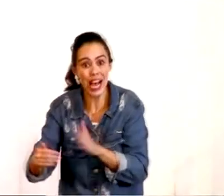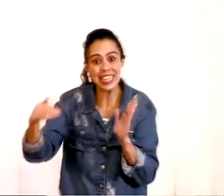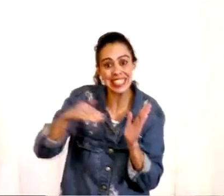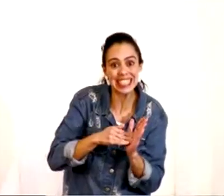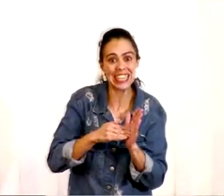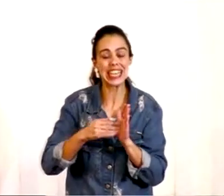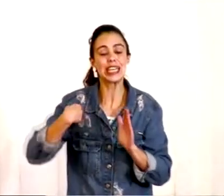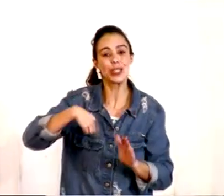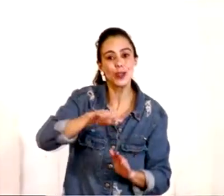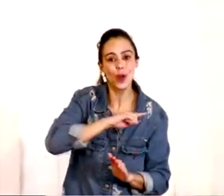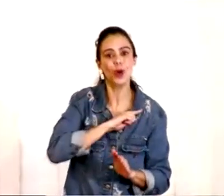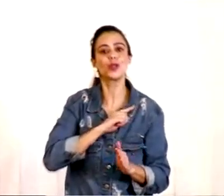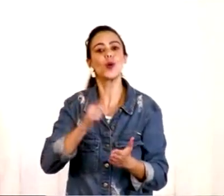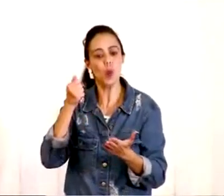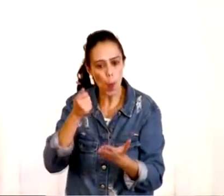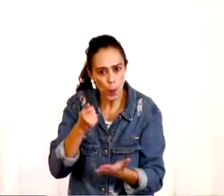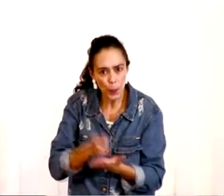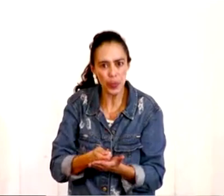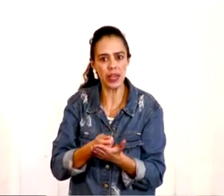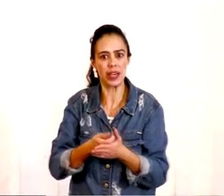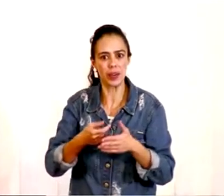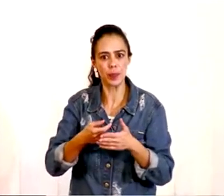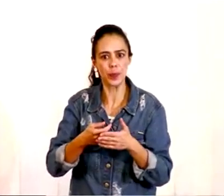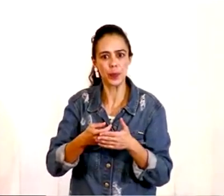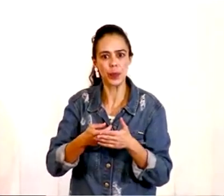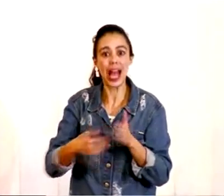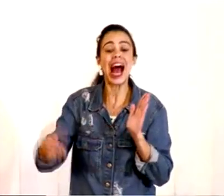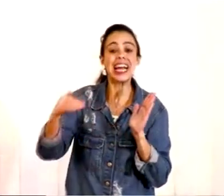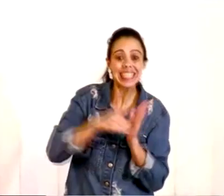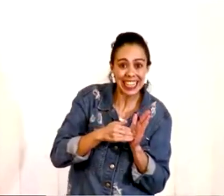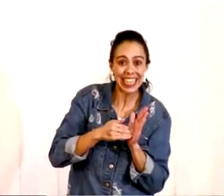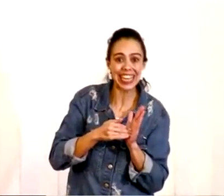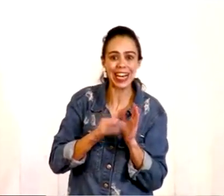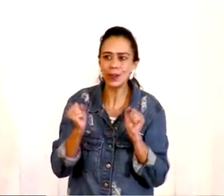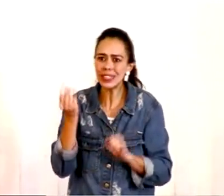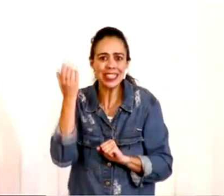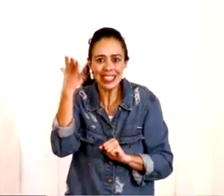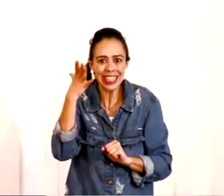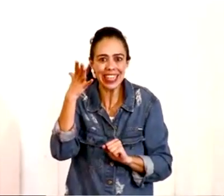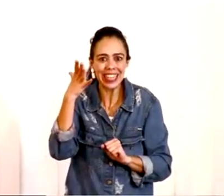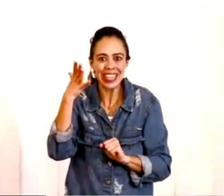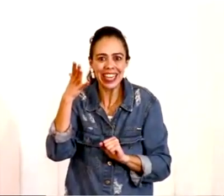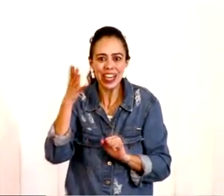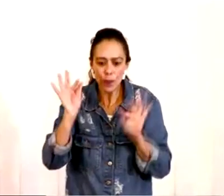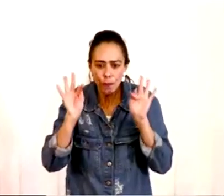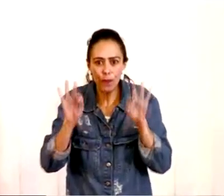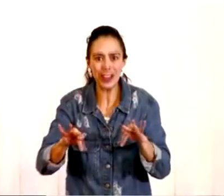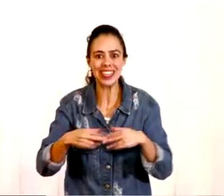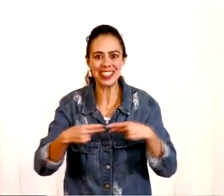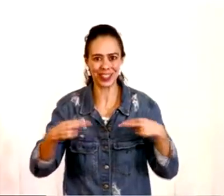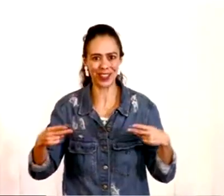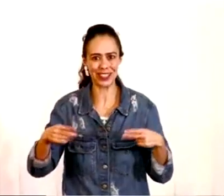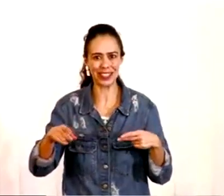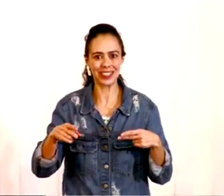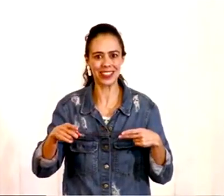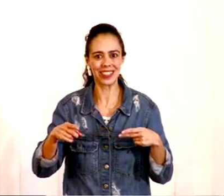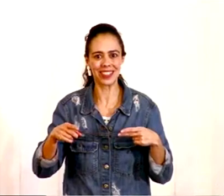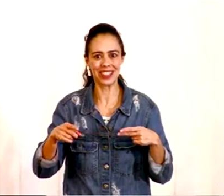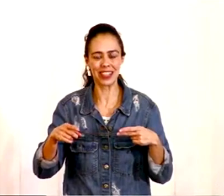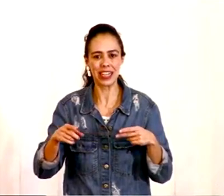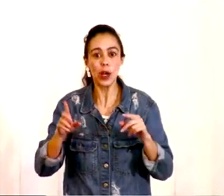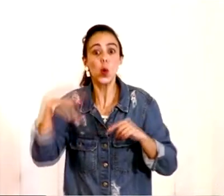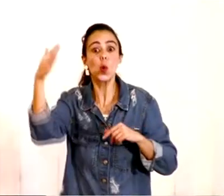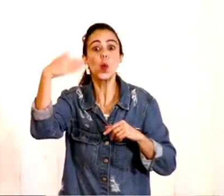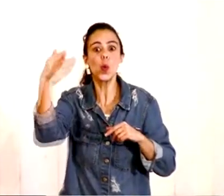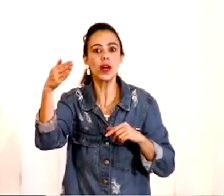receberemos a coroa da vida. O que resta a nós é vivermos para Ele, tão somente para Ele, e confiar nele,